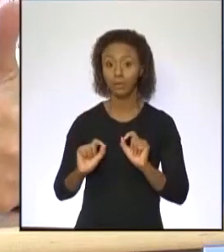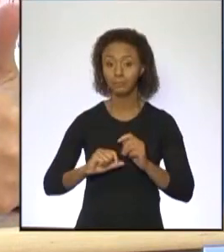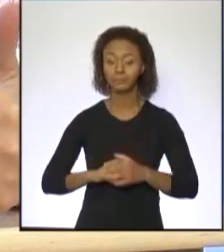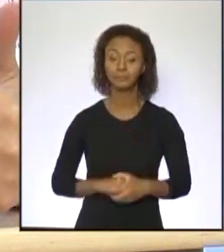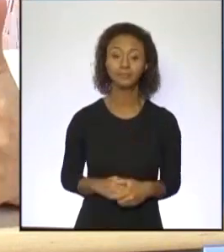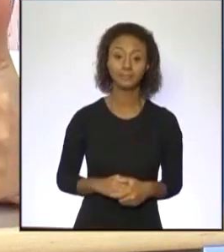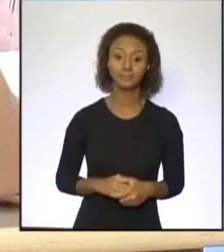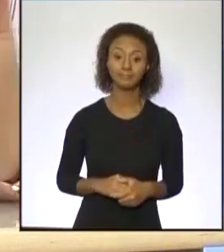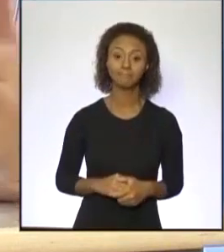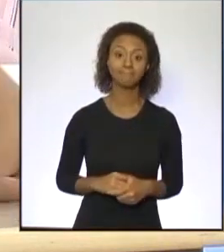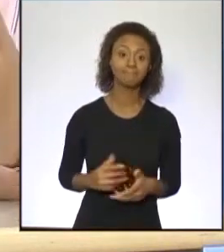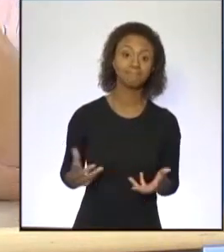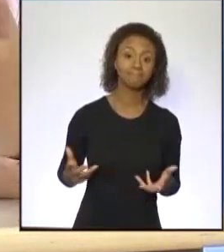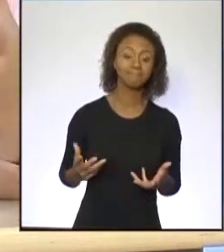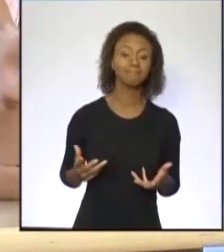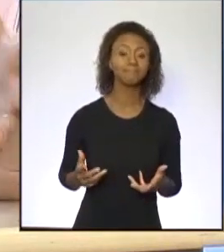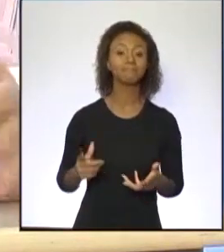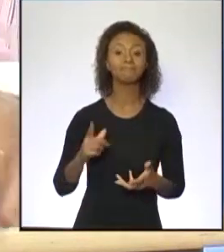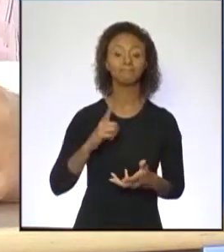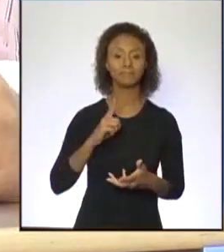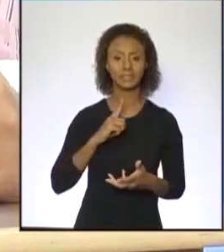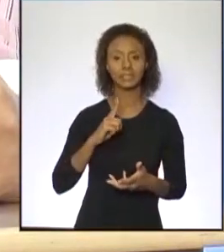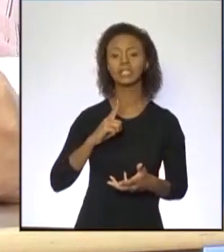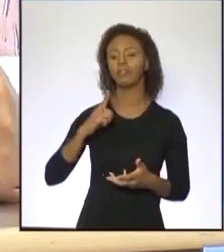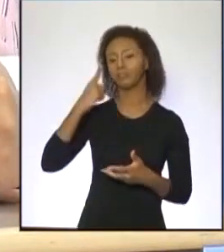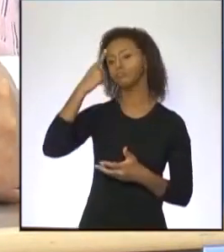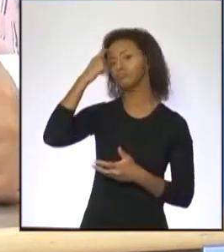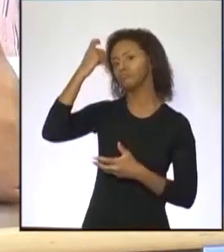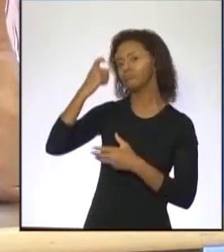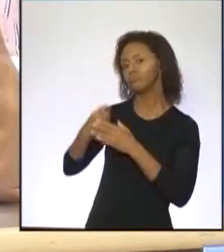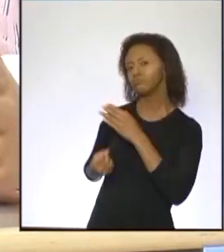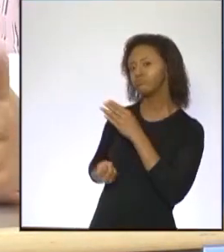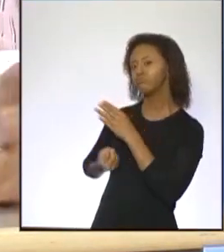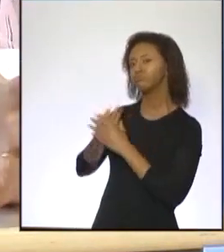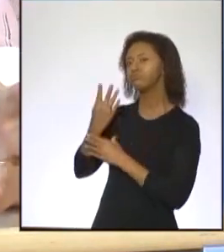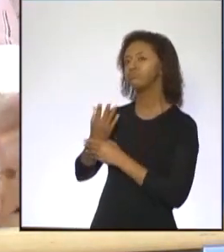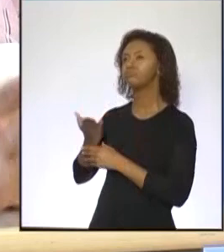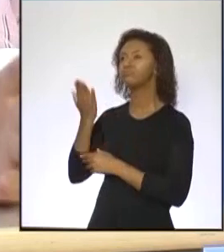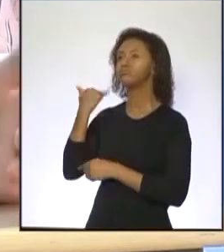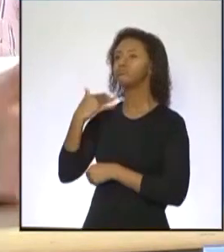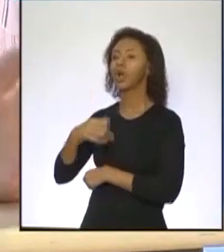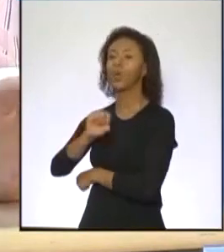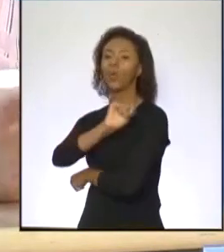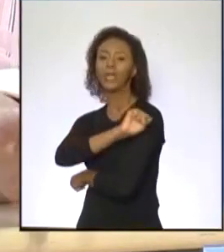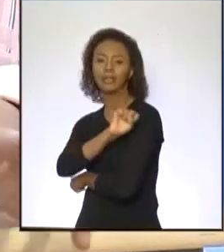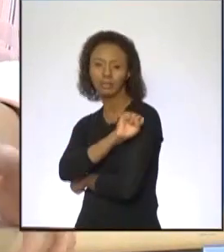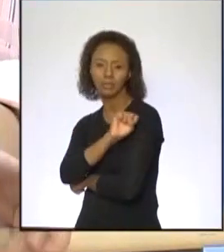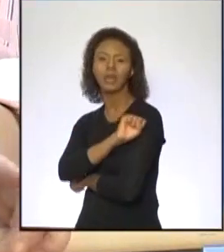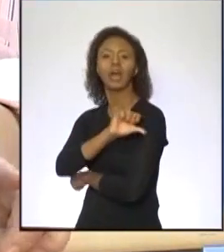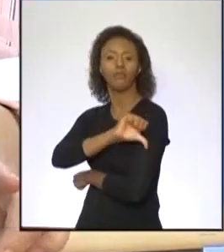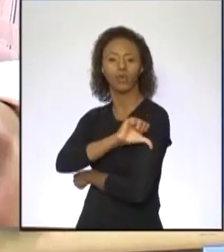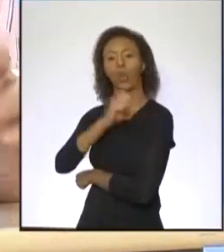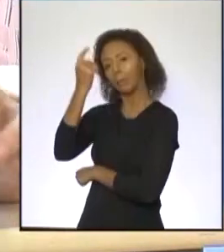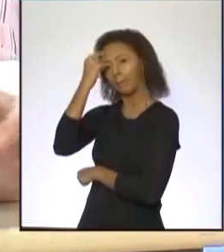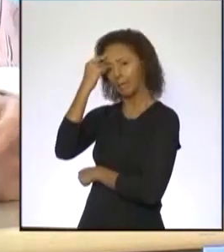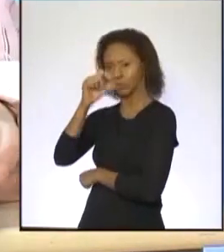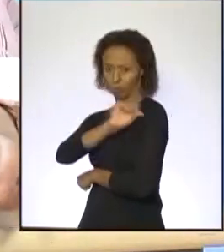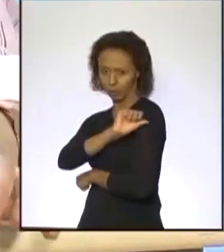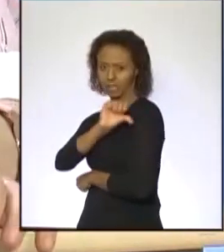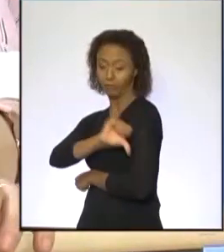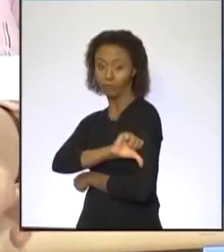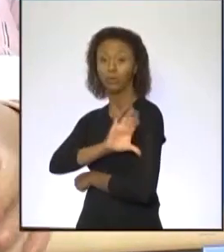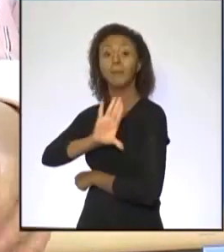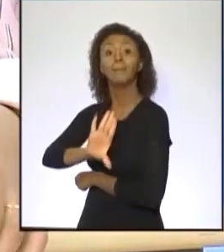na... Ela foi original, assim, no 8º, 9º ano, daí para frente, mas é bom esclarecer que ela